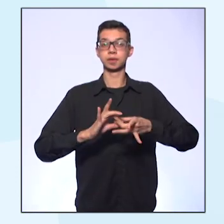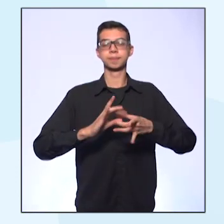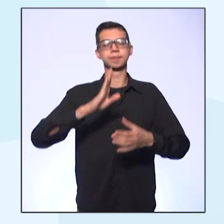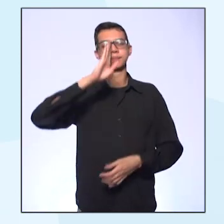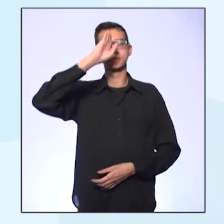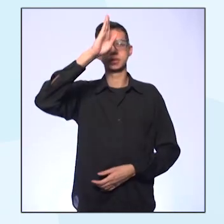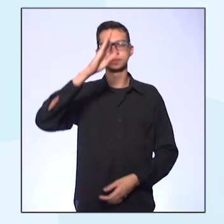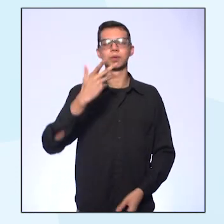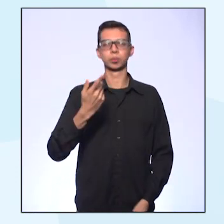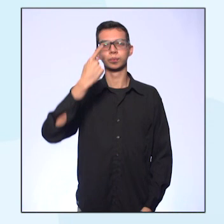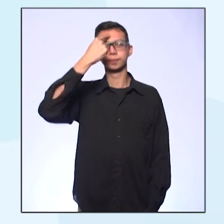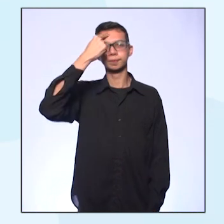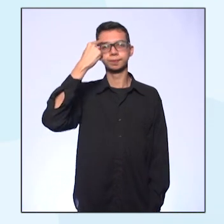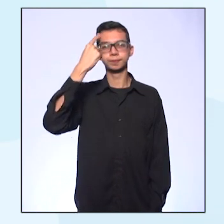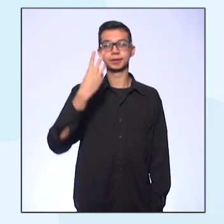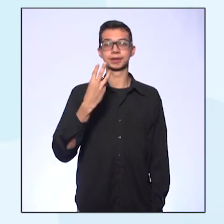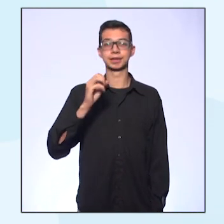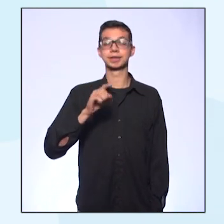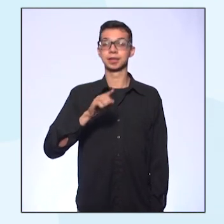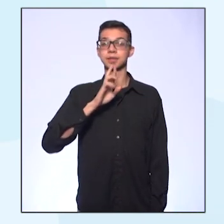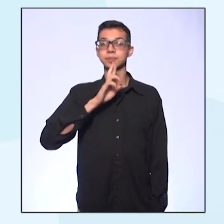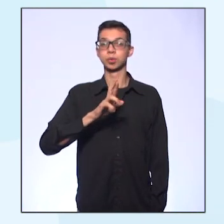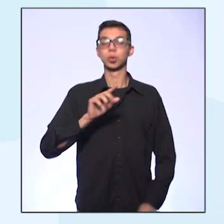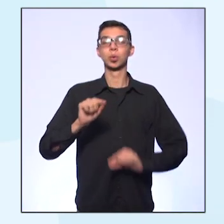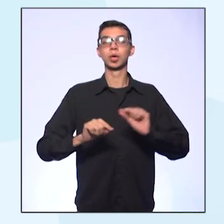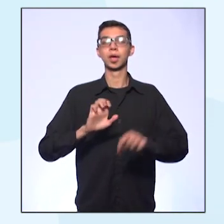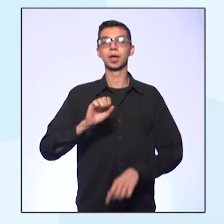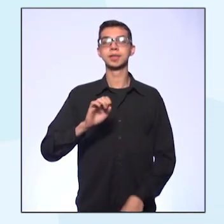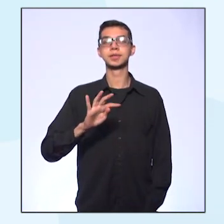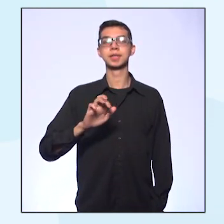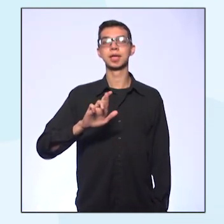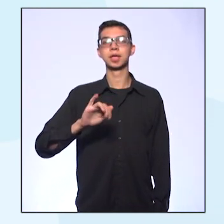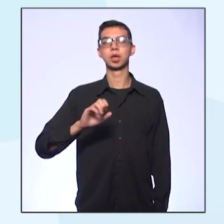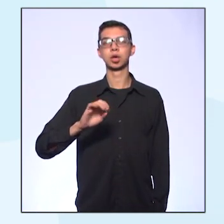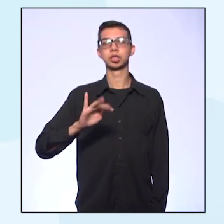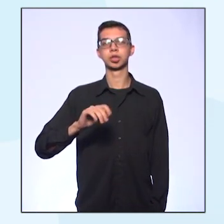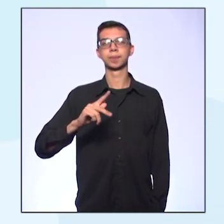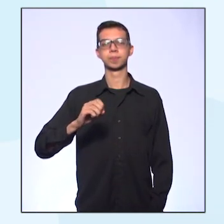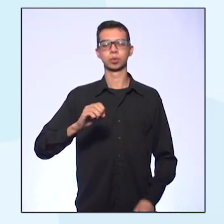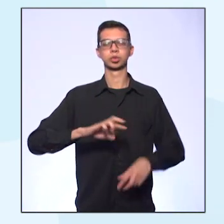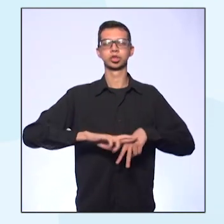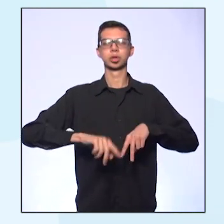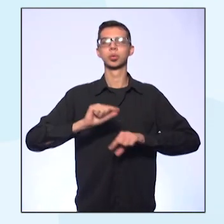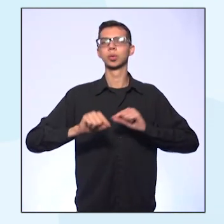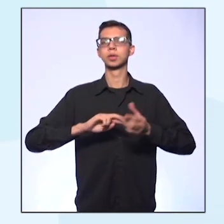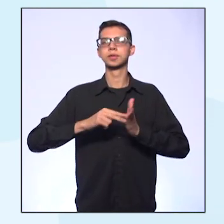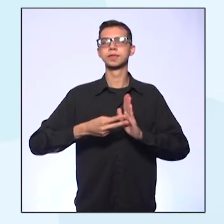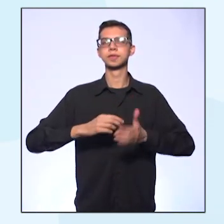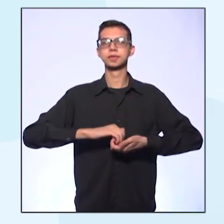30 segundos, respondam para nós. O que são estereótipos de gênero?